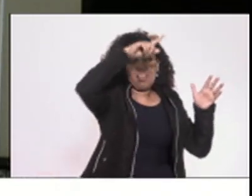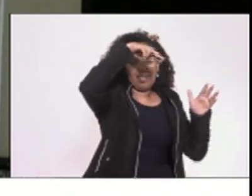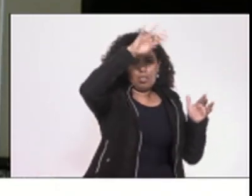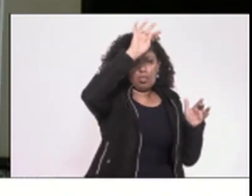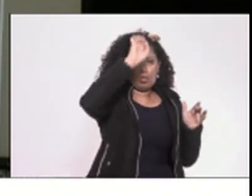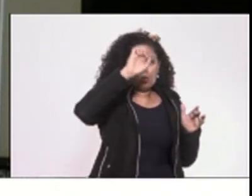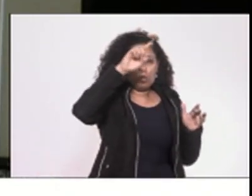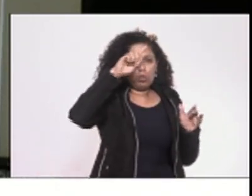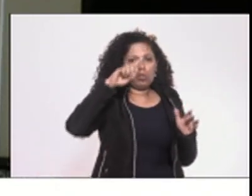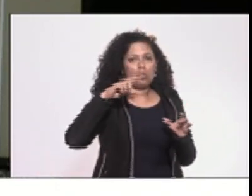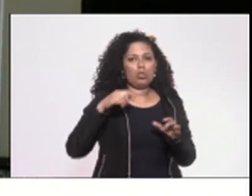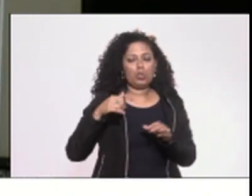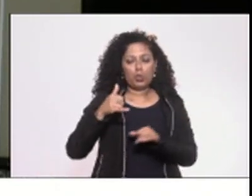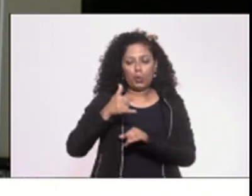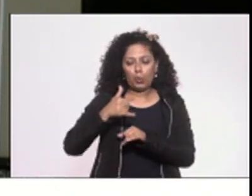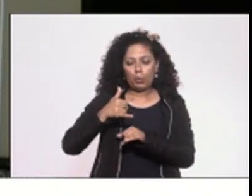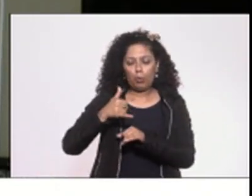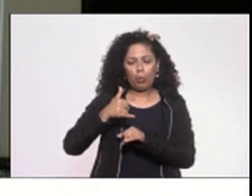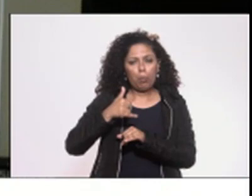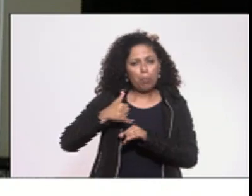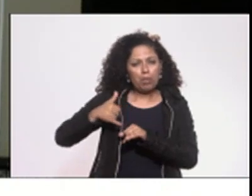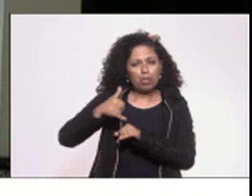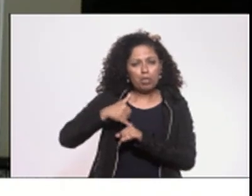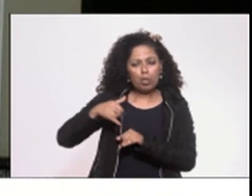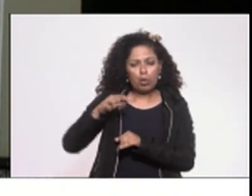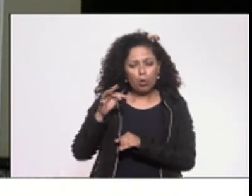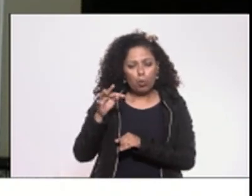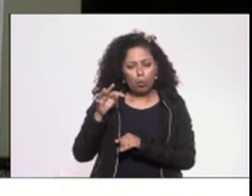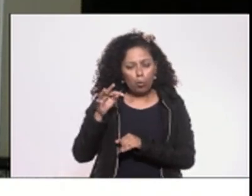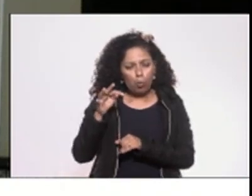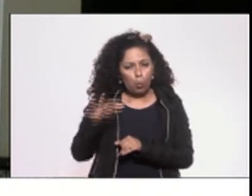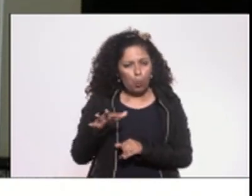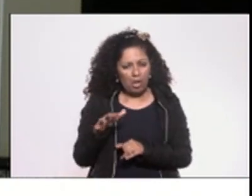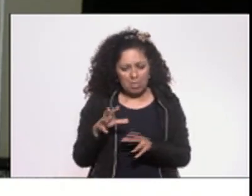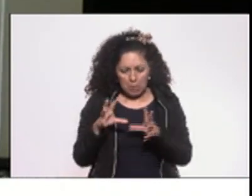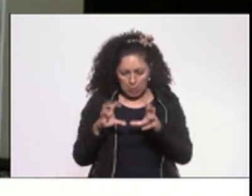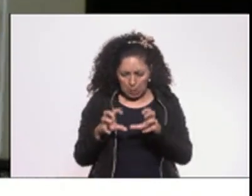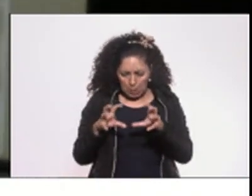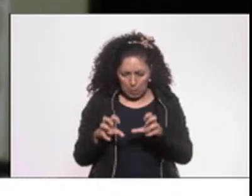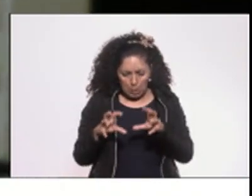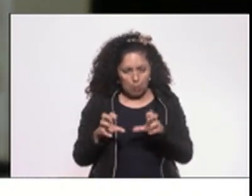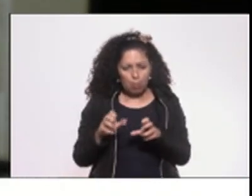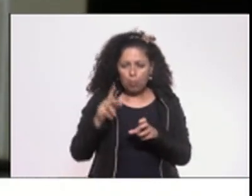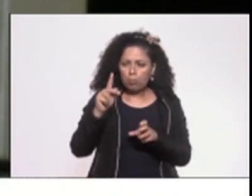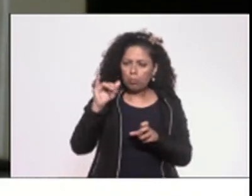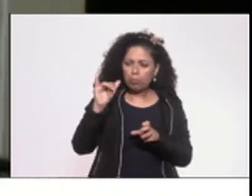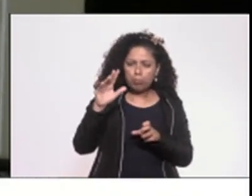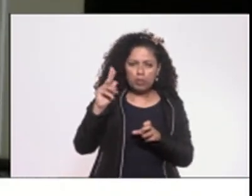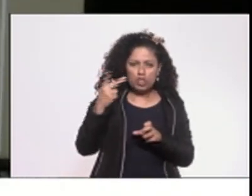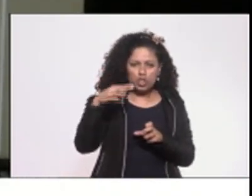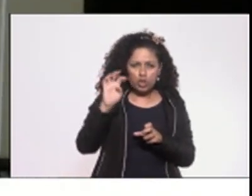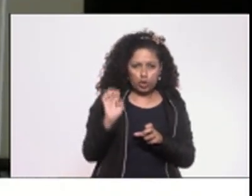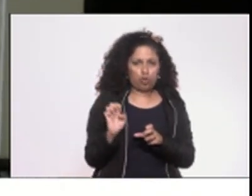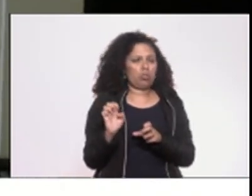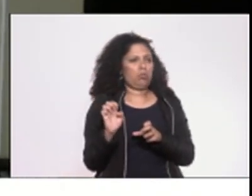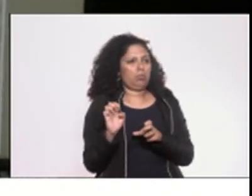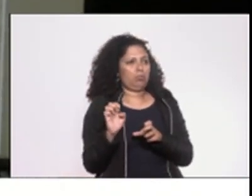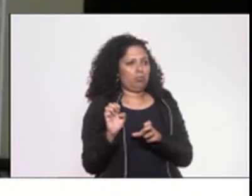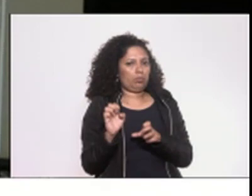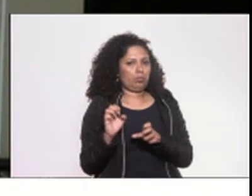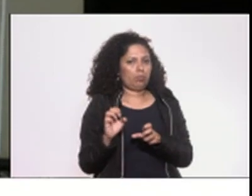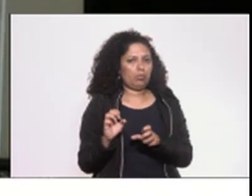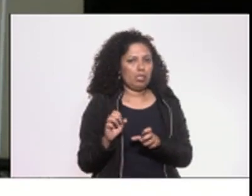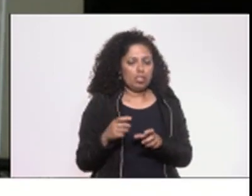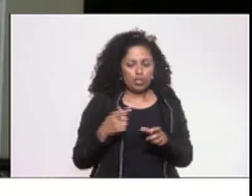é um acidente com petróleo quase sólido, é uma borra, um coágulo, um piche. Então o petróleo já está aglutinado,